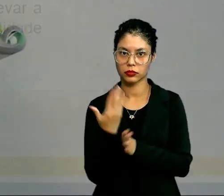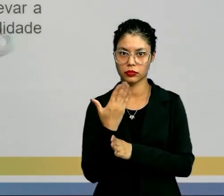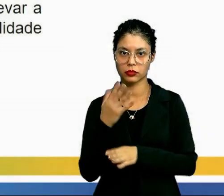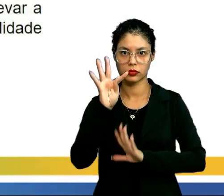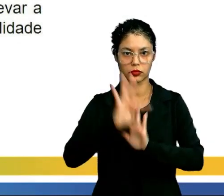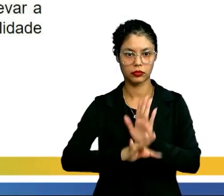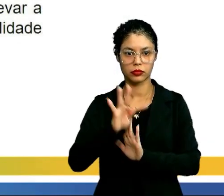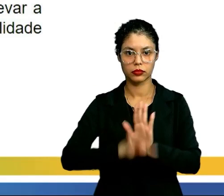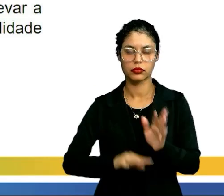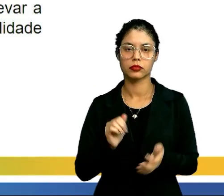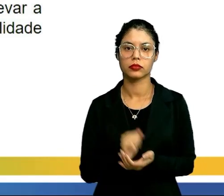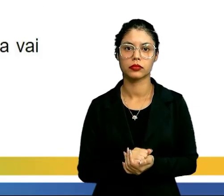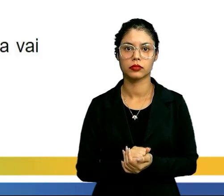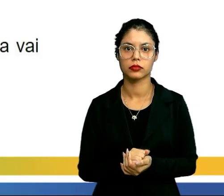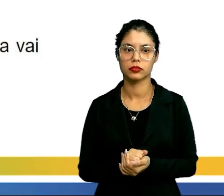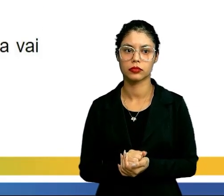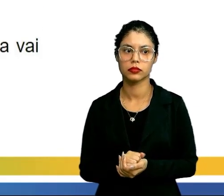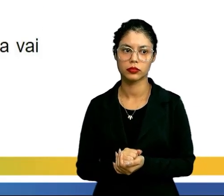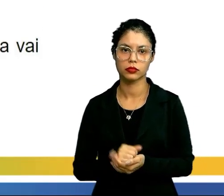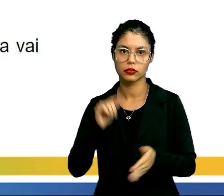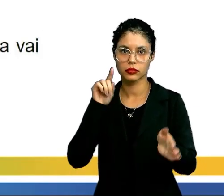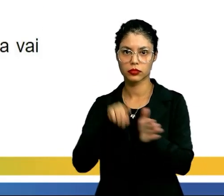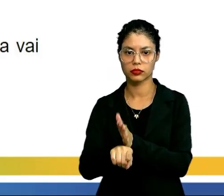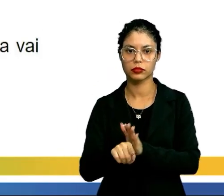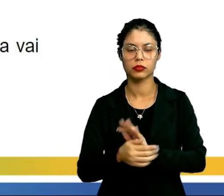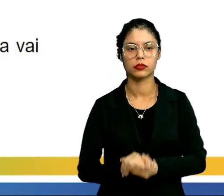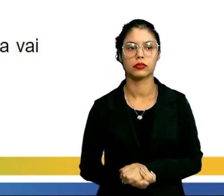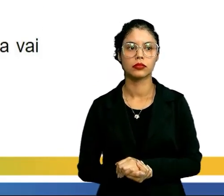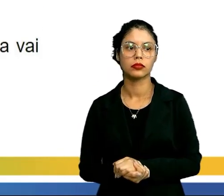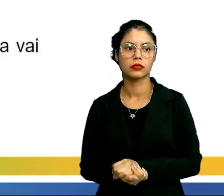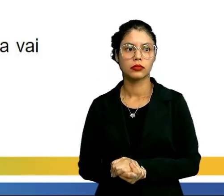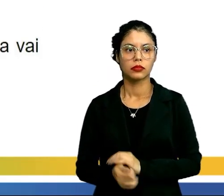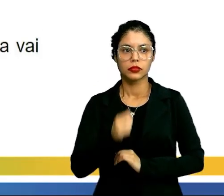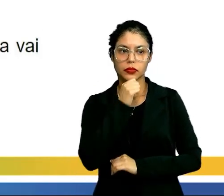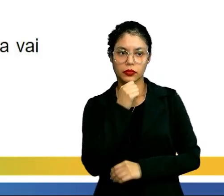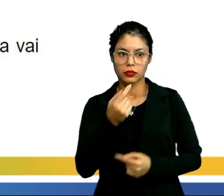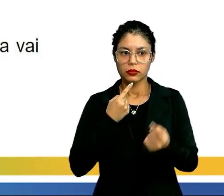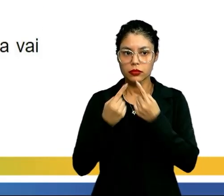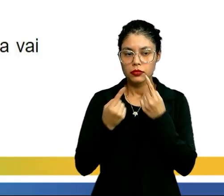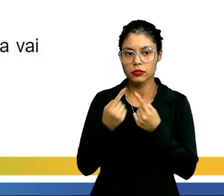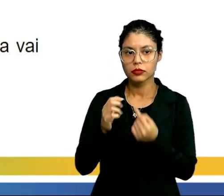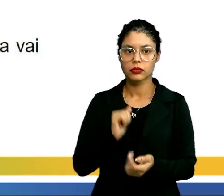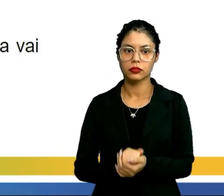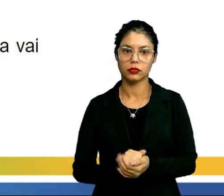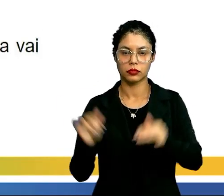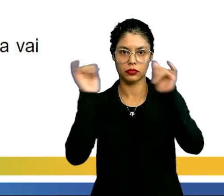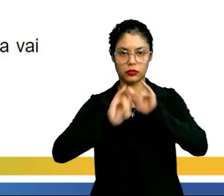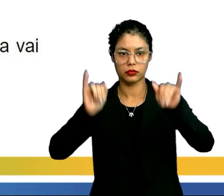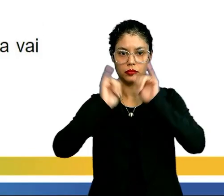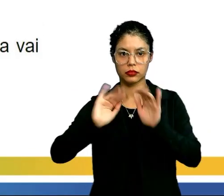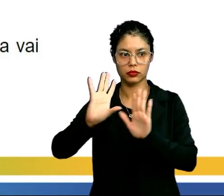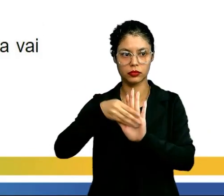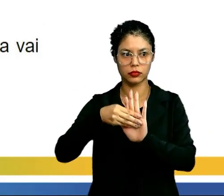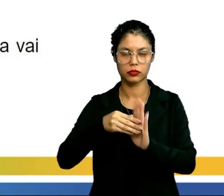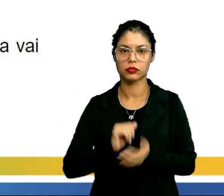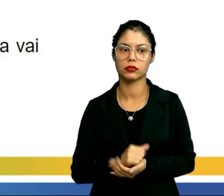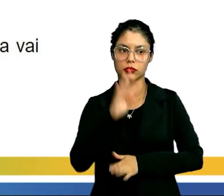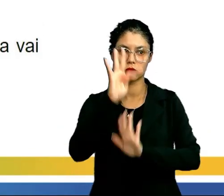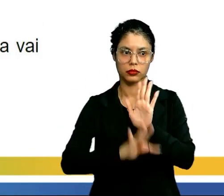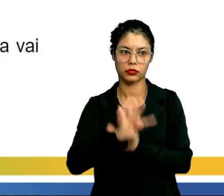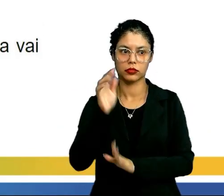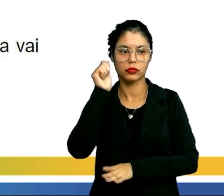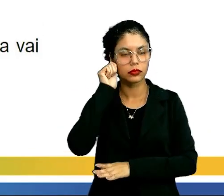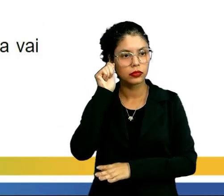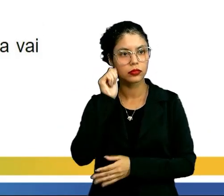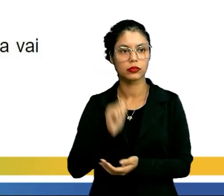ok? Então, vamos à pergunta. Para convencer o leitor sobre a veracidade das informações